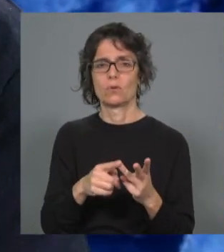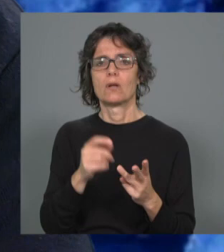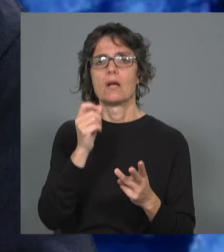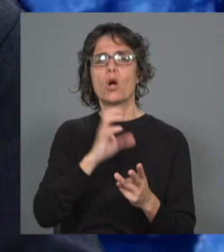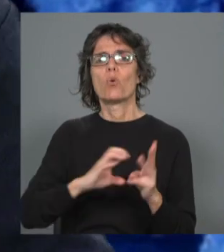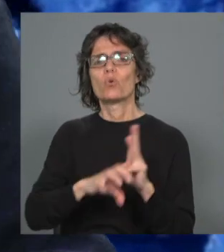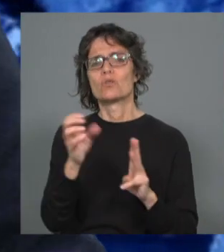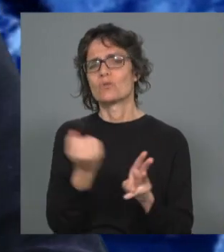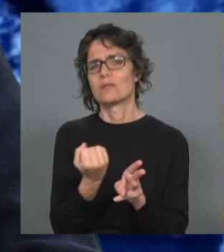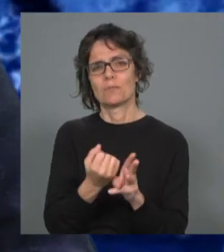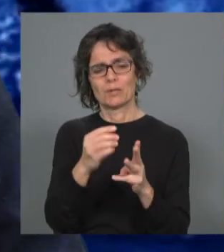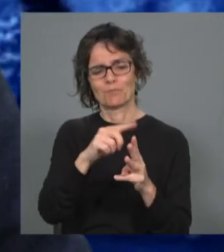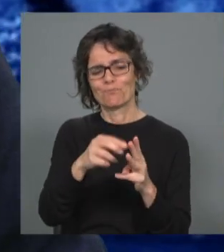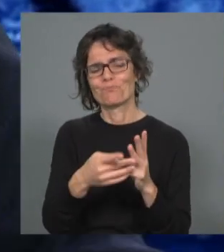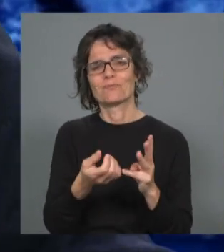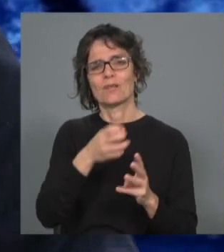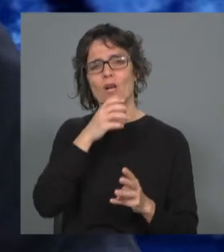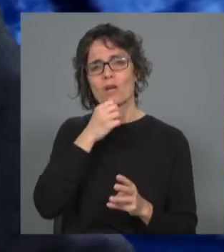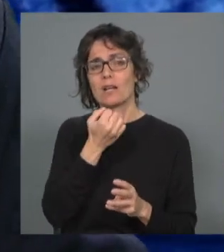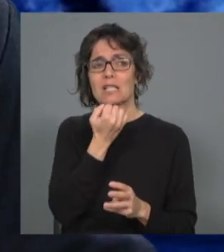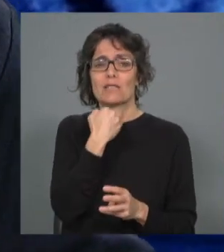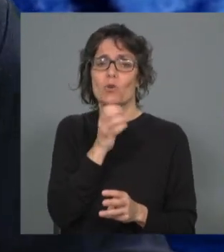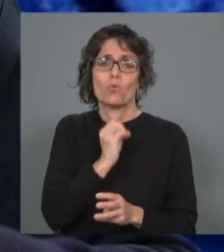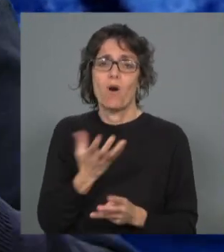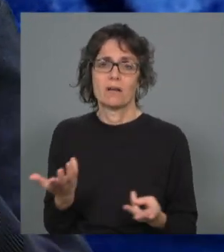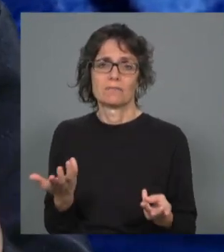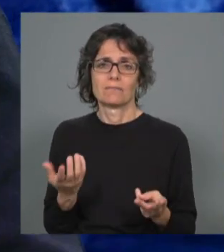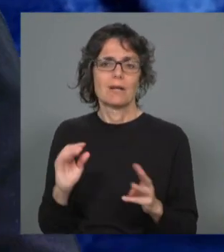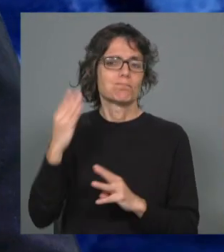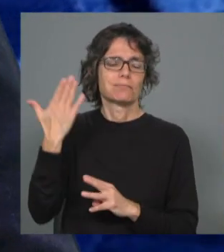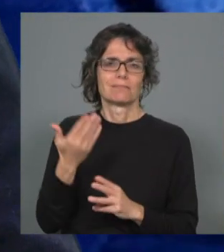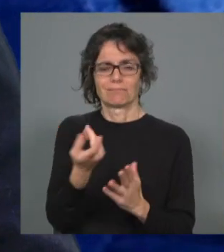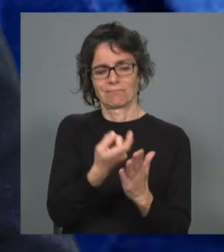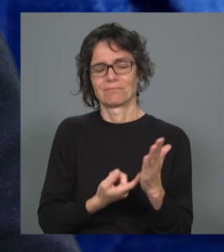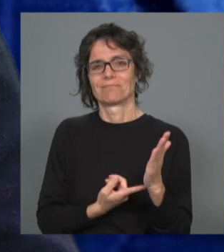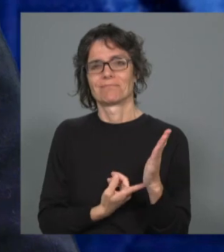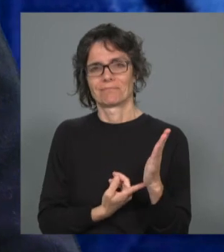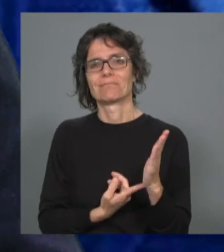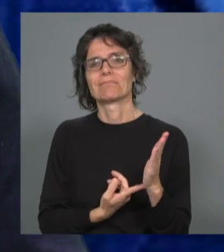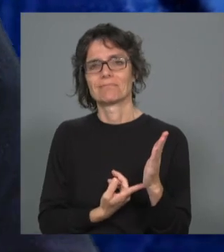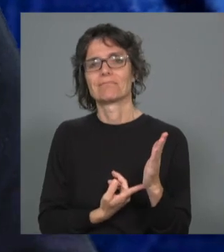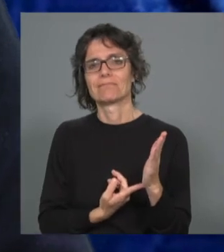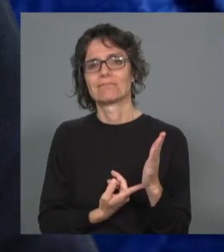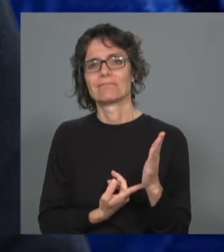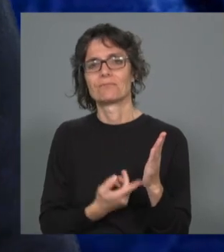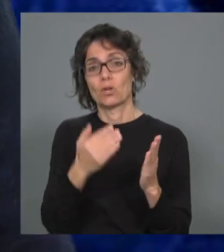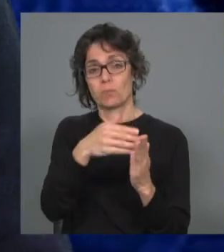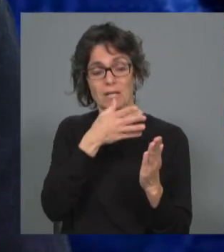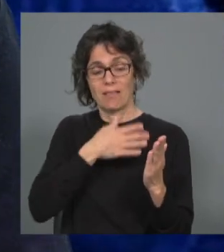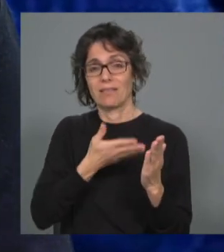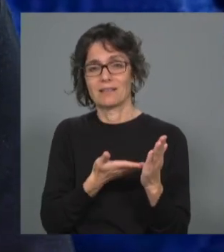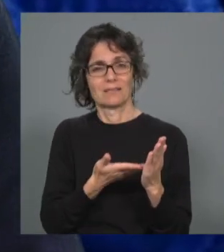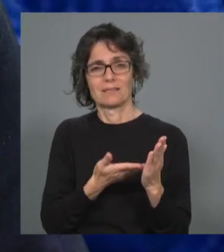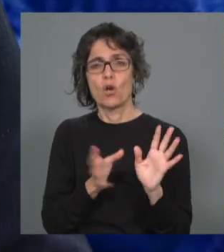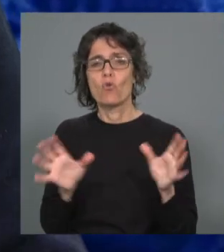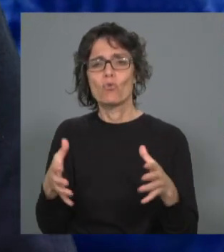trabalho. O que é certo é que essa primeira apreciação que fazemos do resultado é que há muita